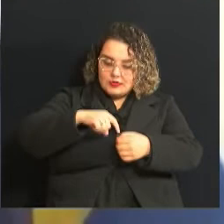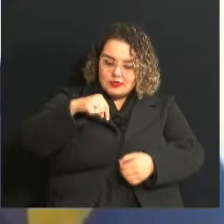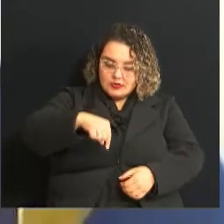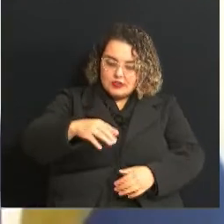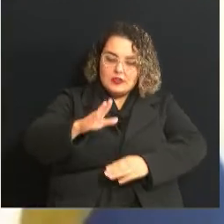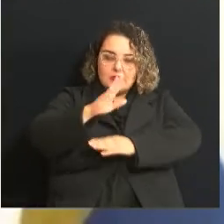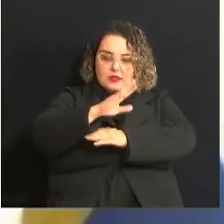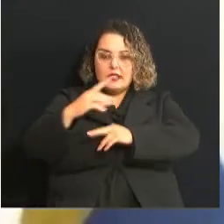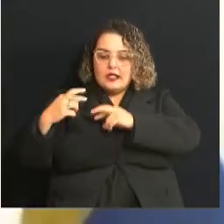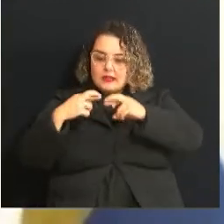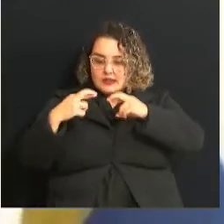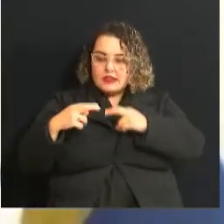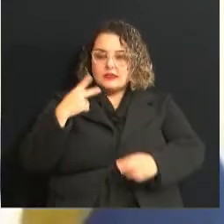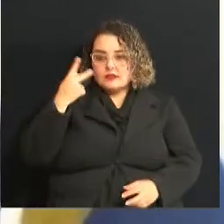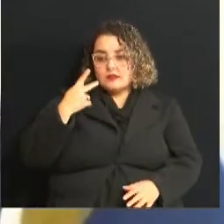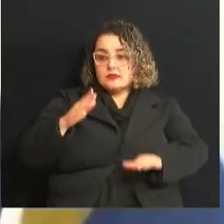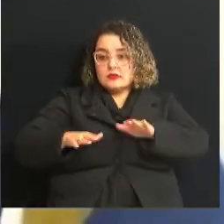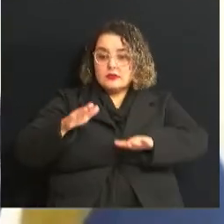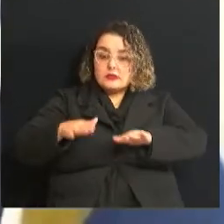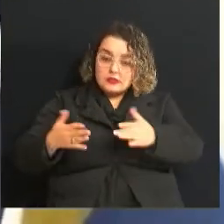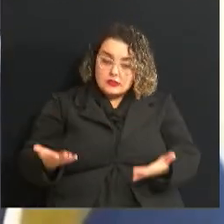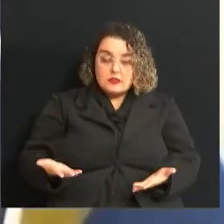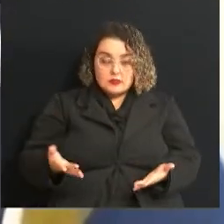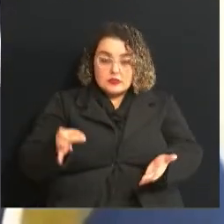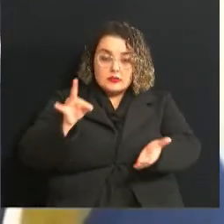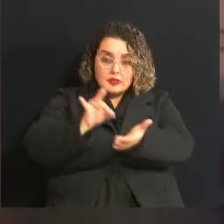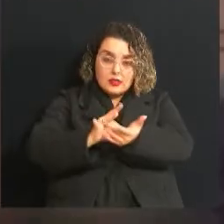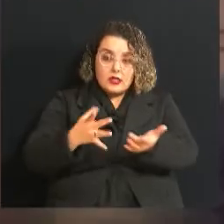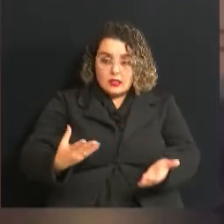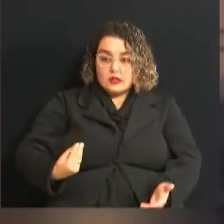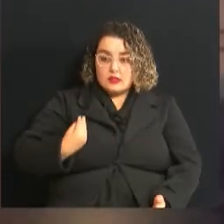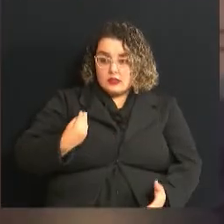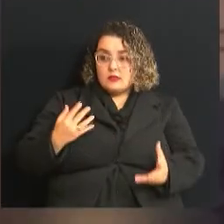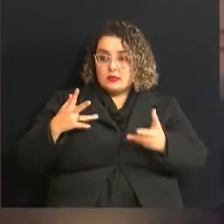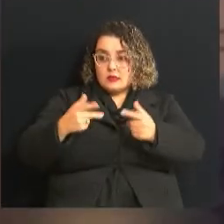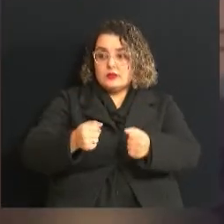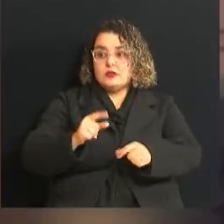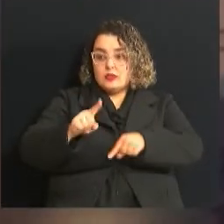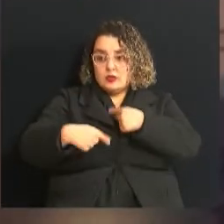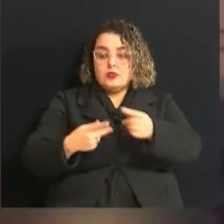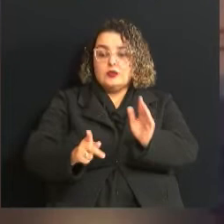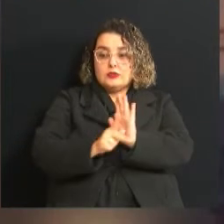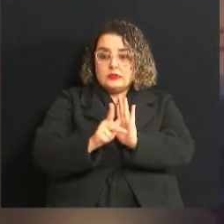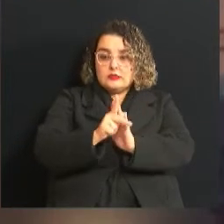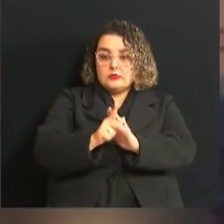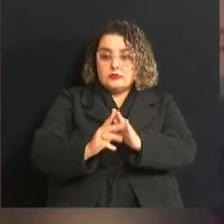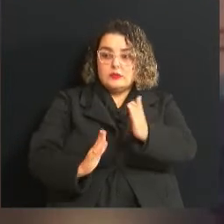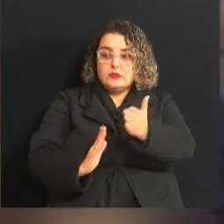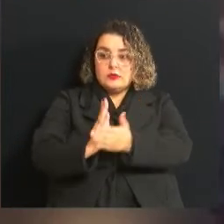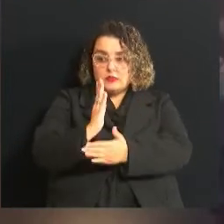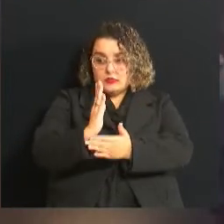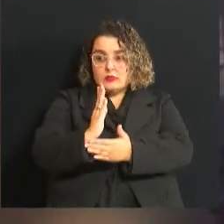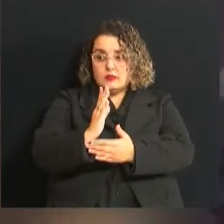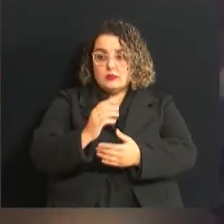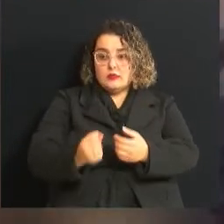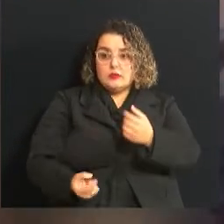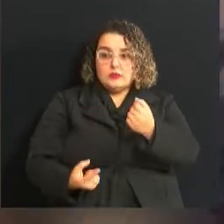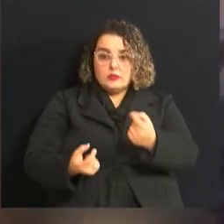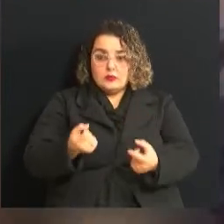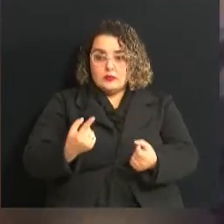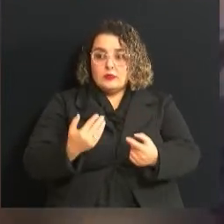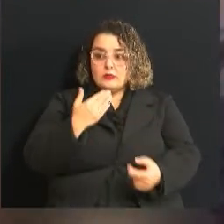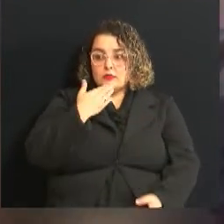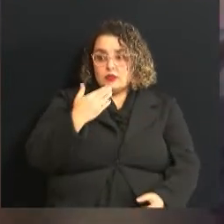dos vereadores, e quem sabe se torne realidade na vida de todos. Outros projetos foram aprovados e alguns tiveram pedidos